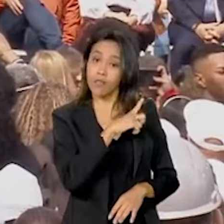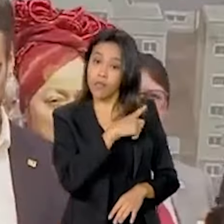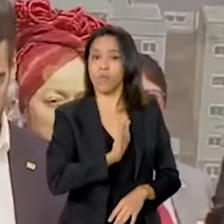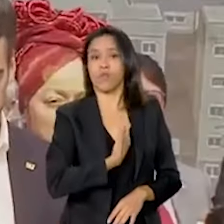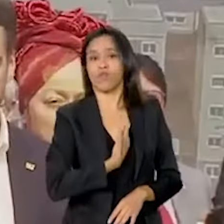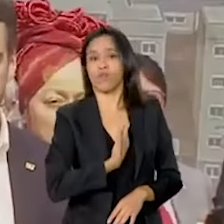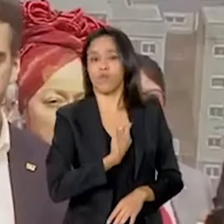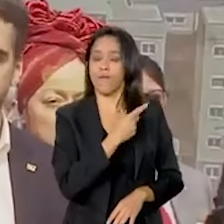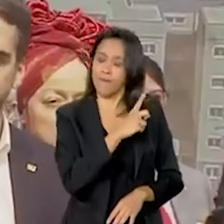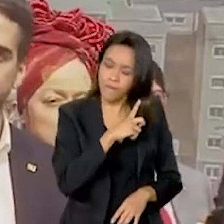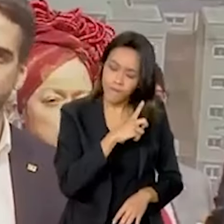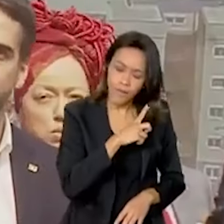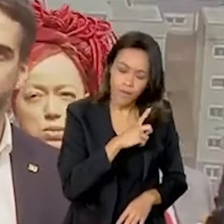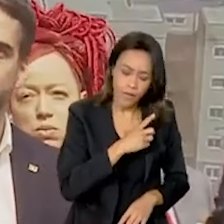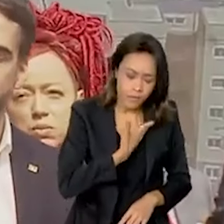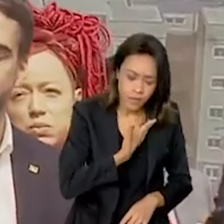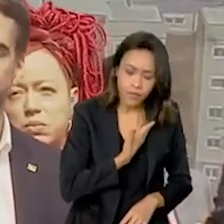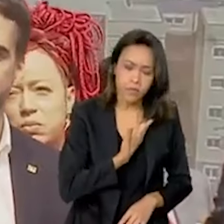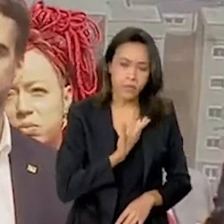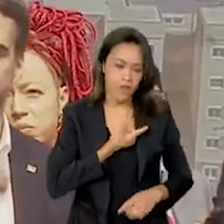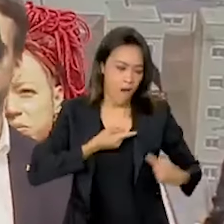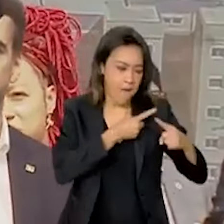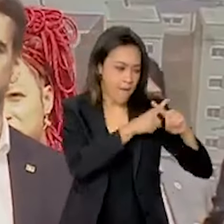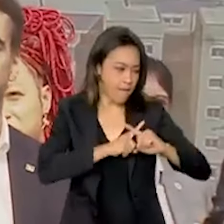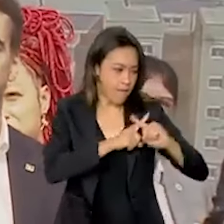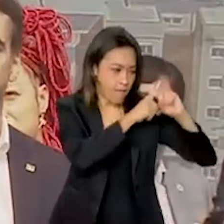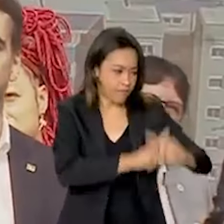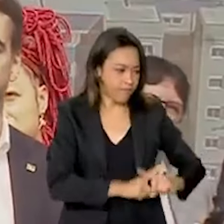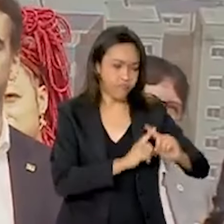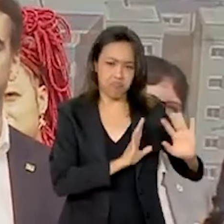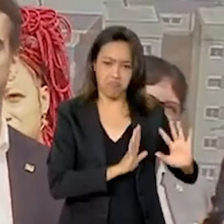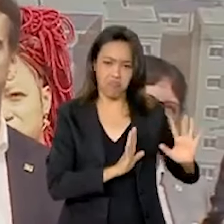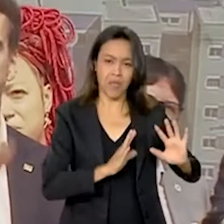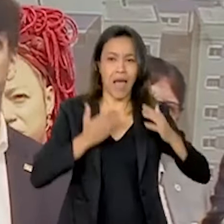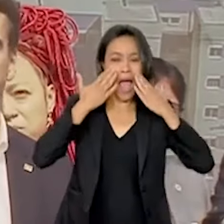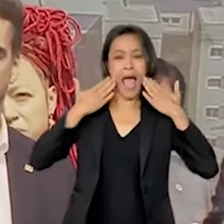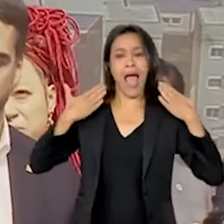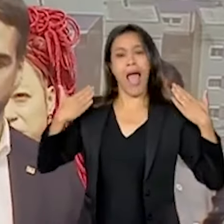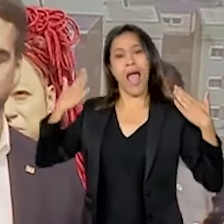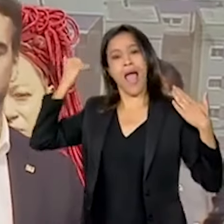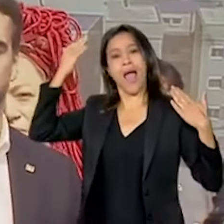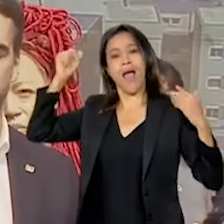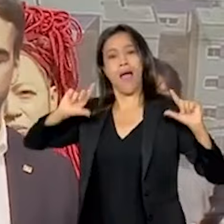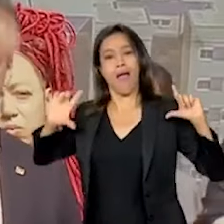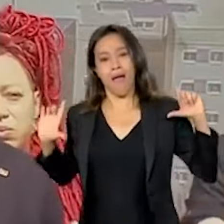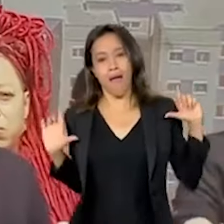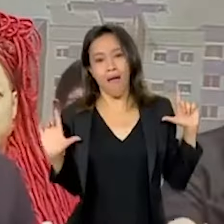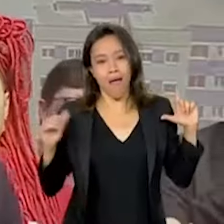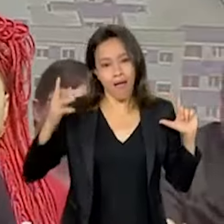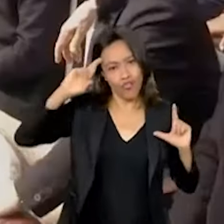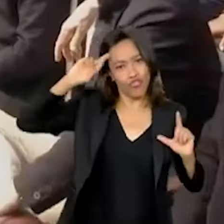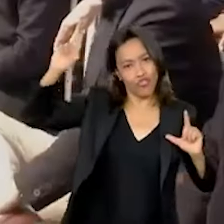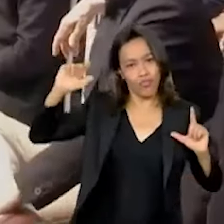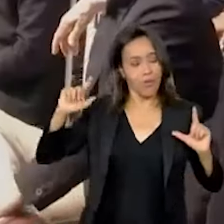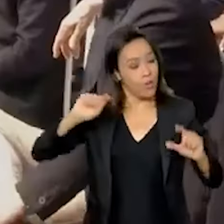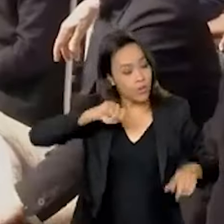amigo. Eu não disputo nada com você. Eu não disputo popularidade. Eu não sou gestor. Eu sou um